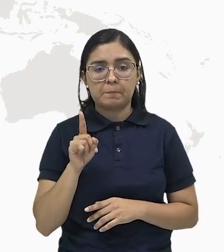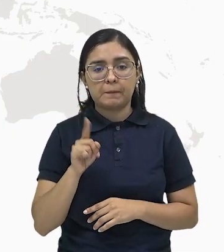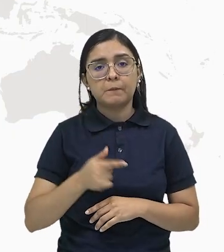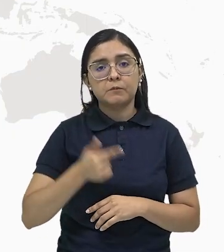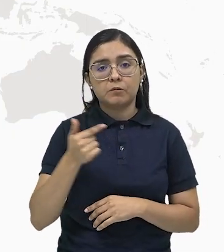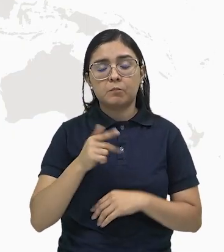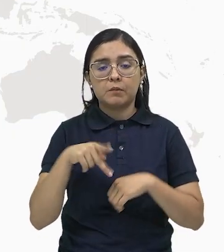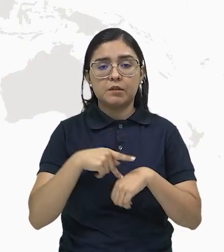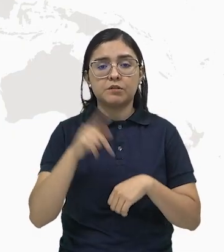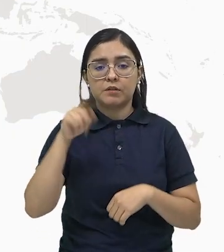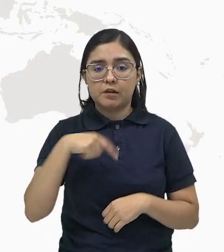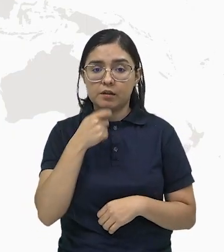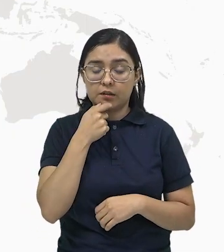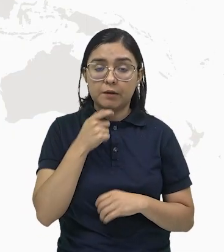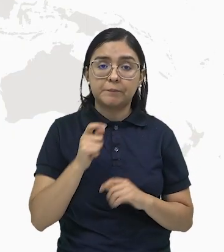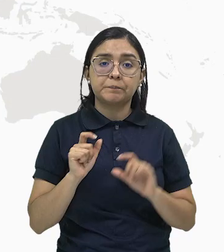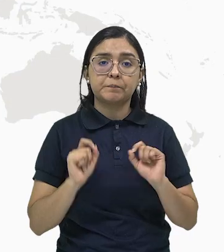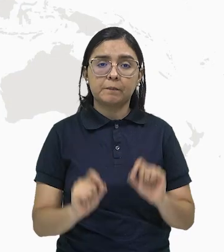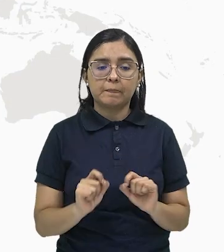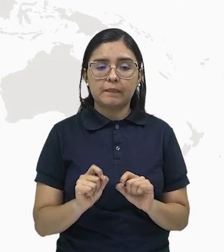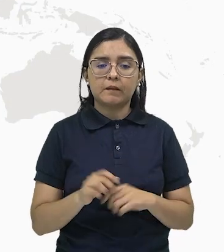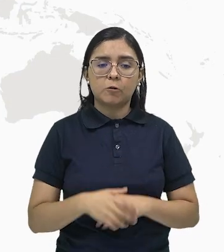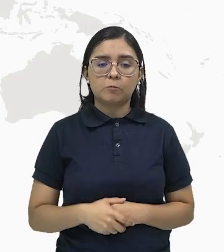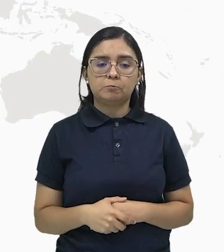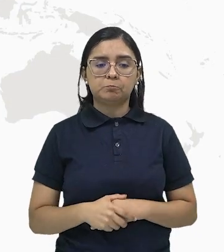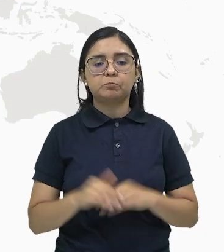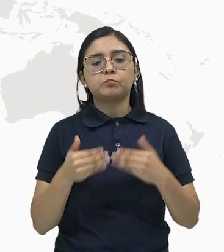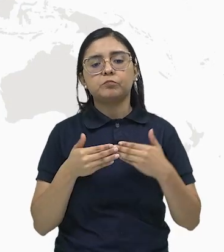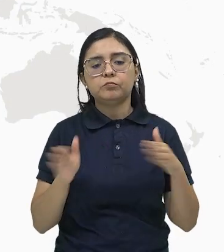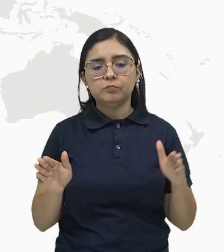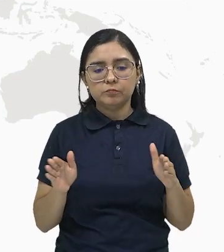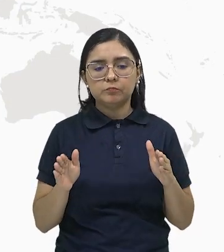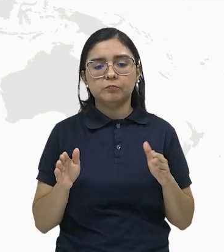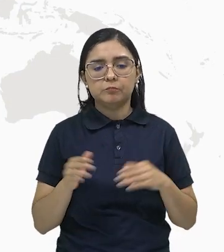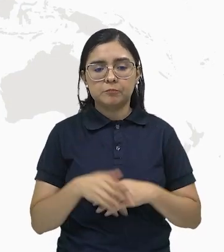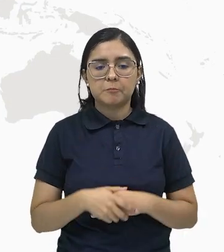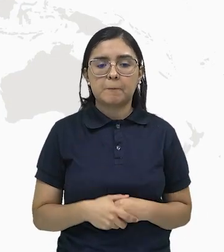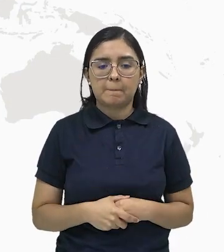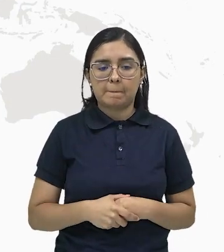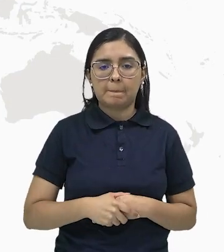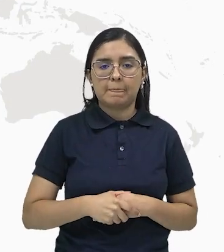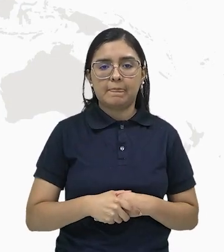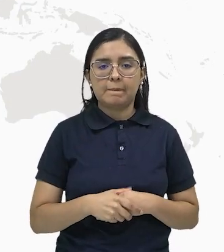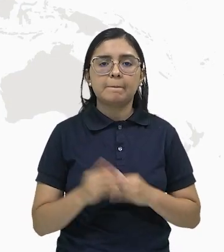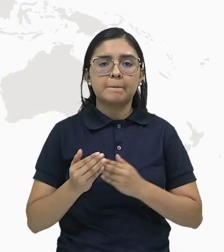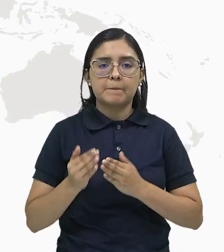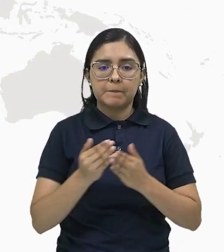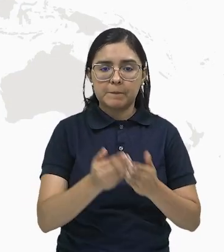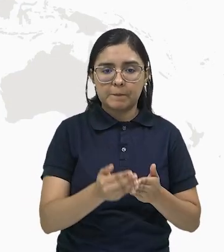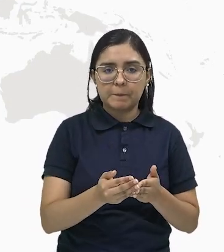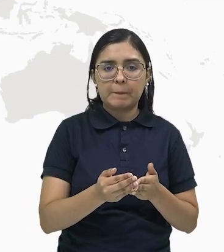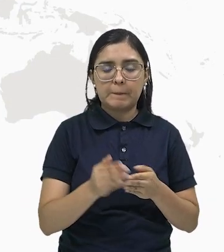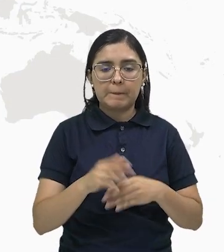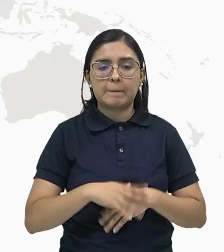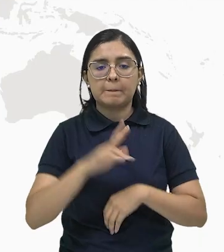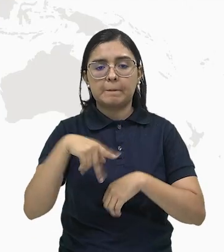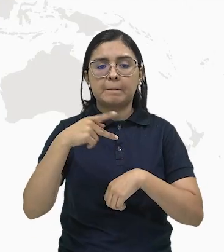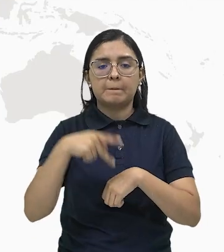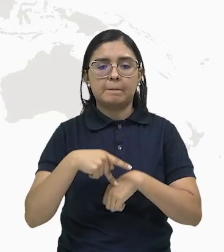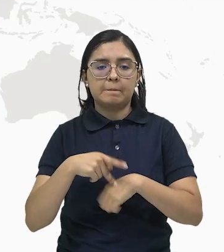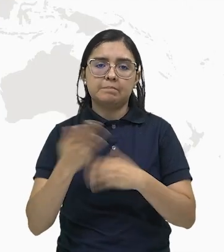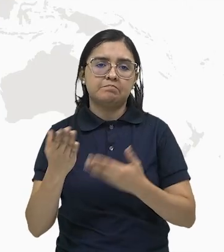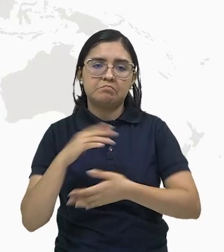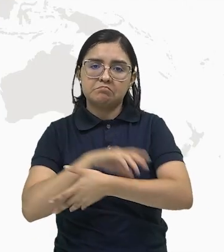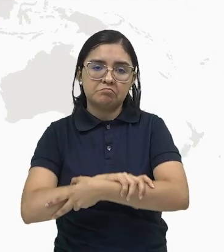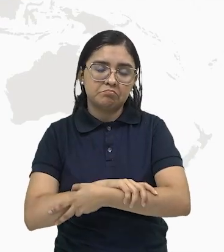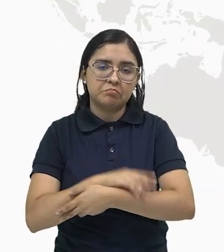Inglaterra. Então, quando a gente fala da abertura dos portos às nações amigas, o Quem era o amigo de